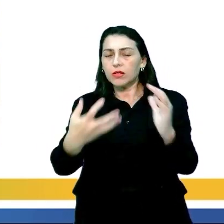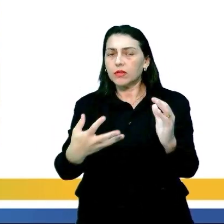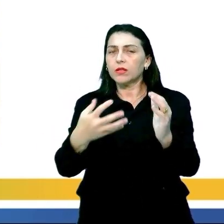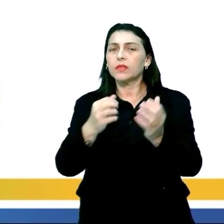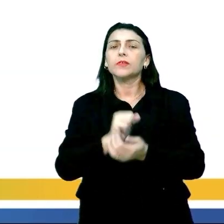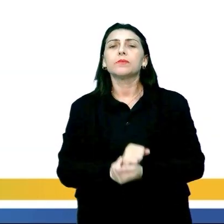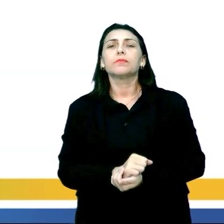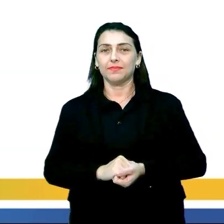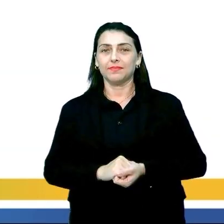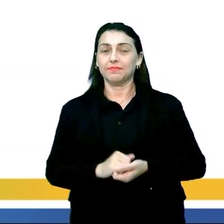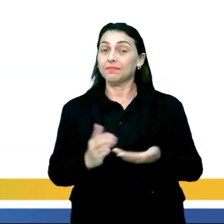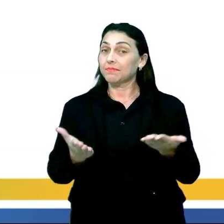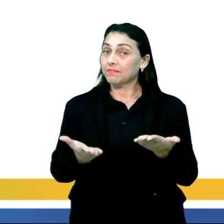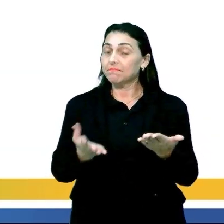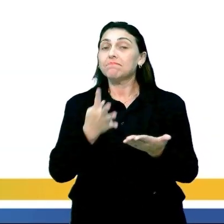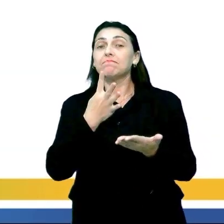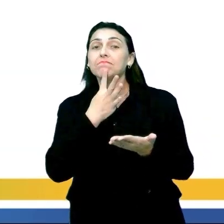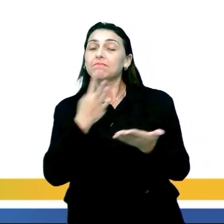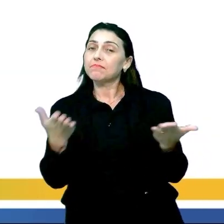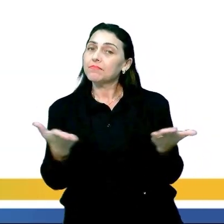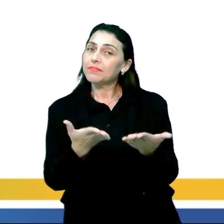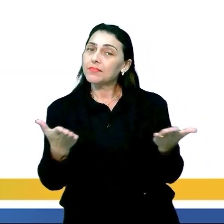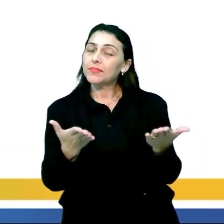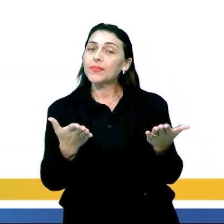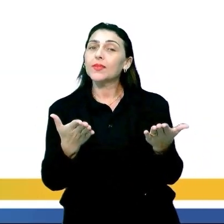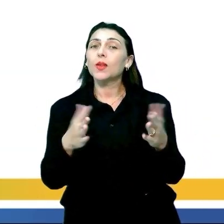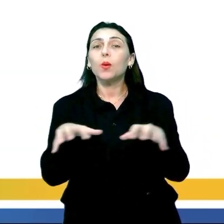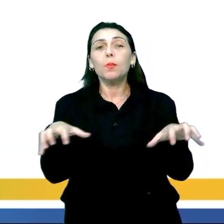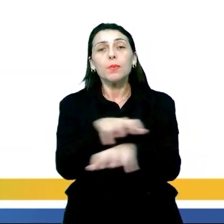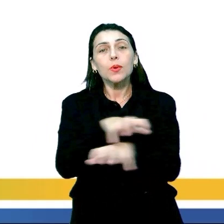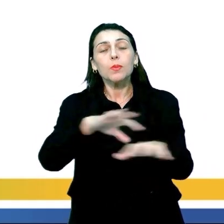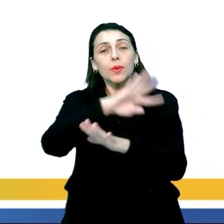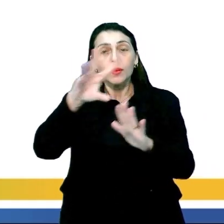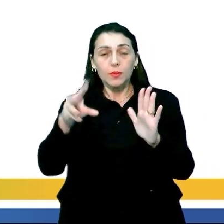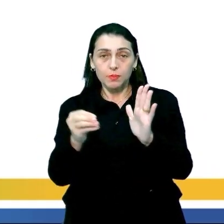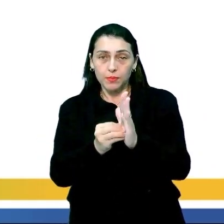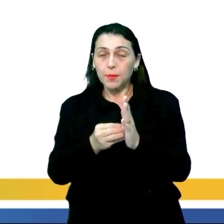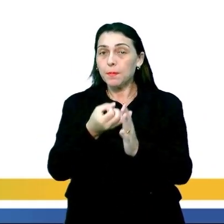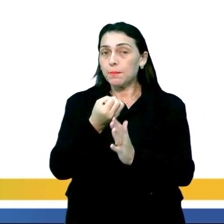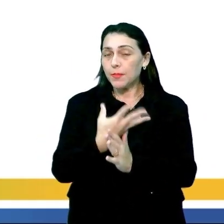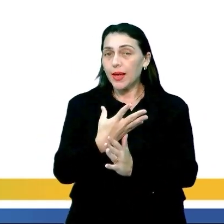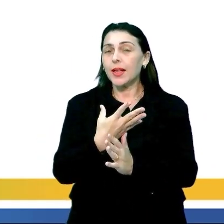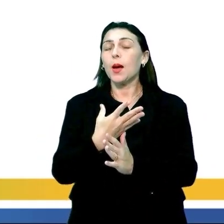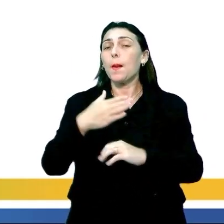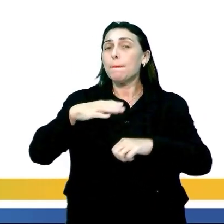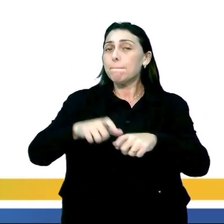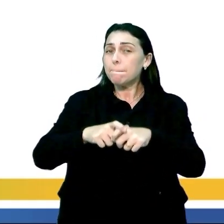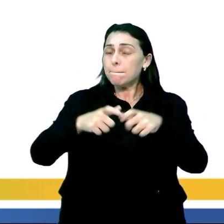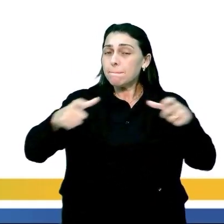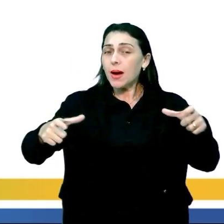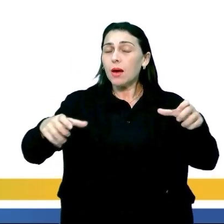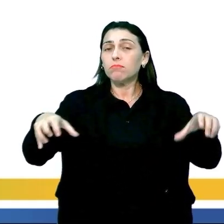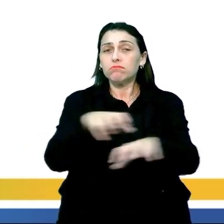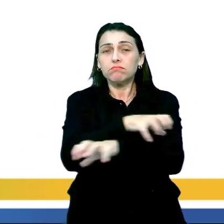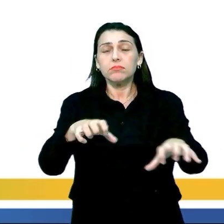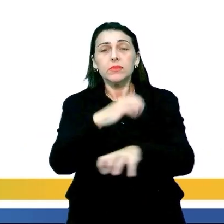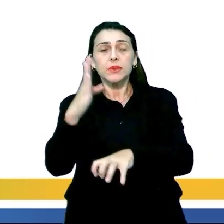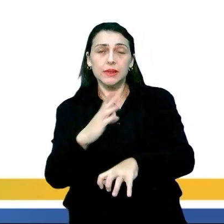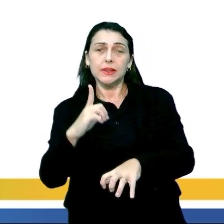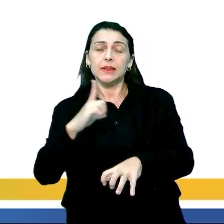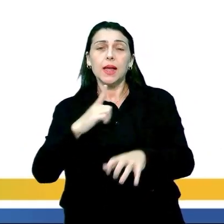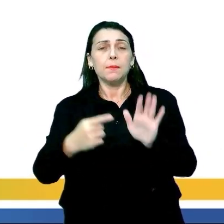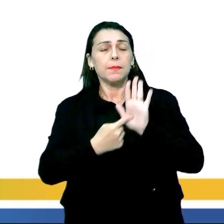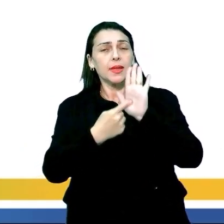no nosso slide. Nós vamos conhecer agora o bioma Amazônia. Bem, ele é o maior bioma brasileiro e ele